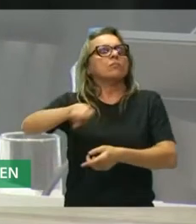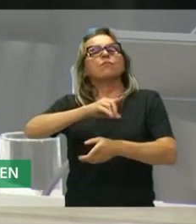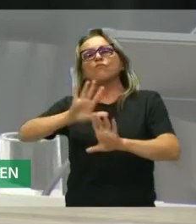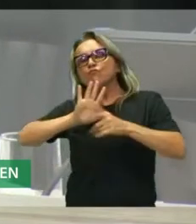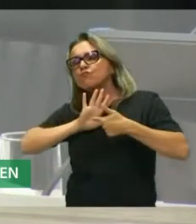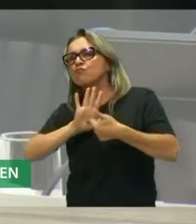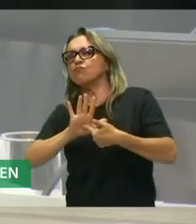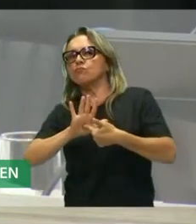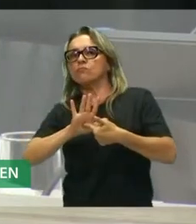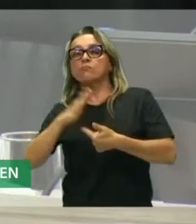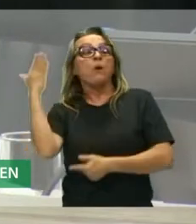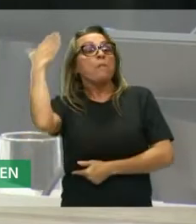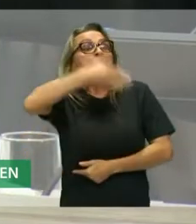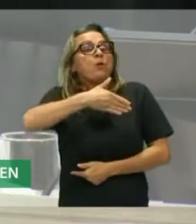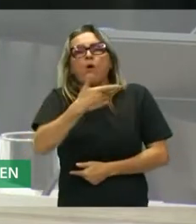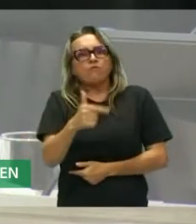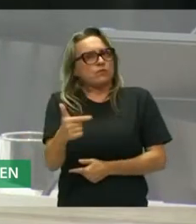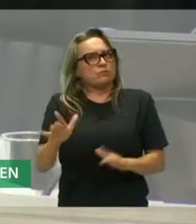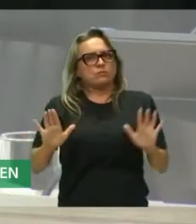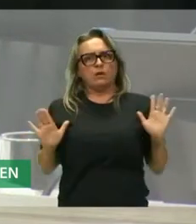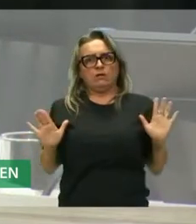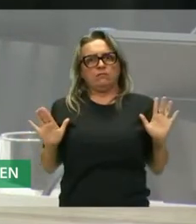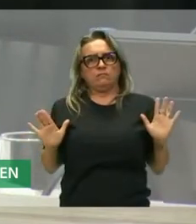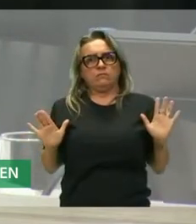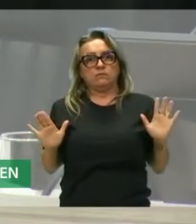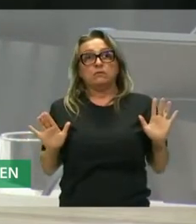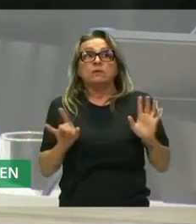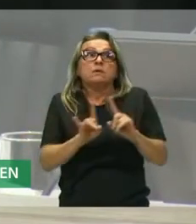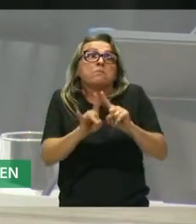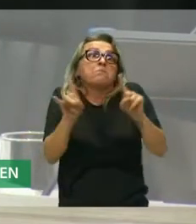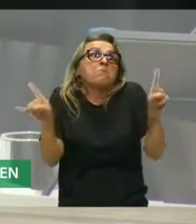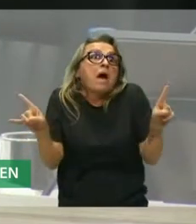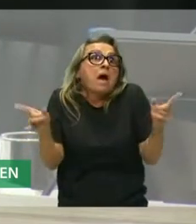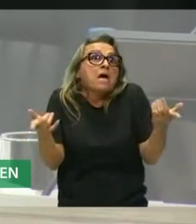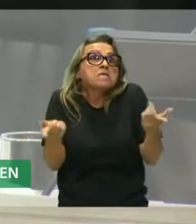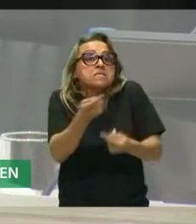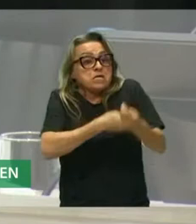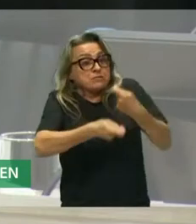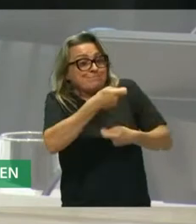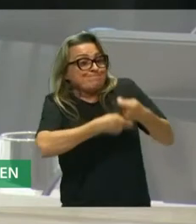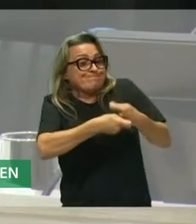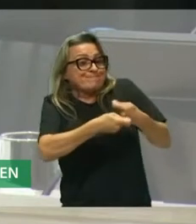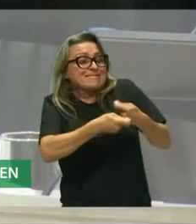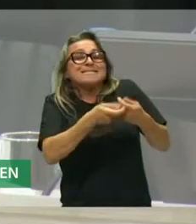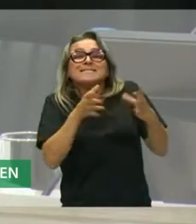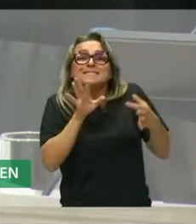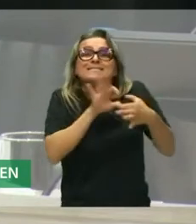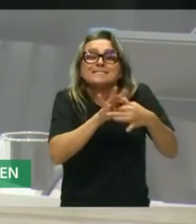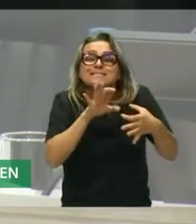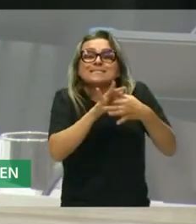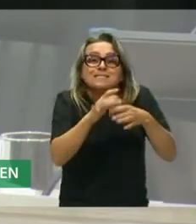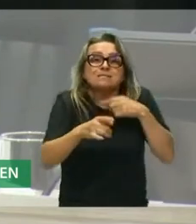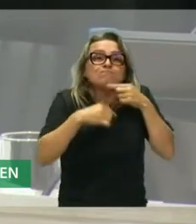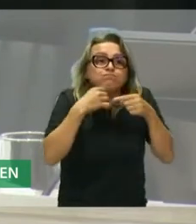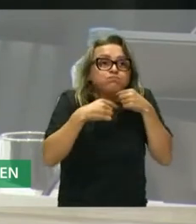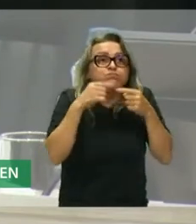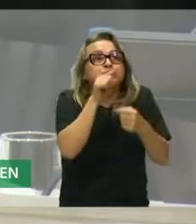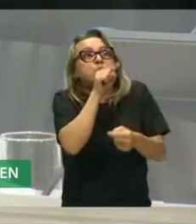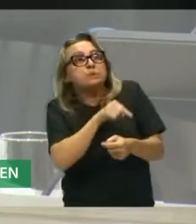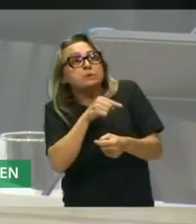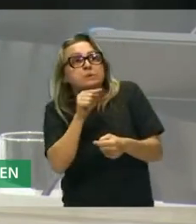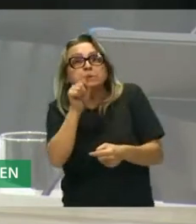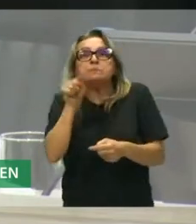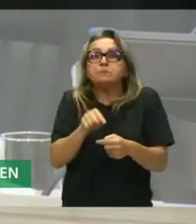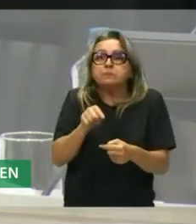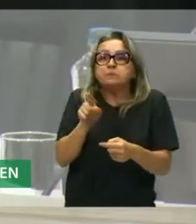não nos foram apresentadas provas, mas nós não podíamos administrativamente conviver com essa dúvida: será? É? Não